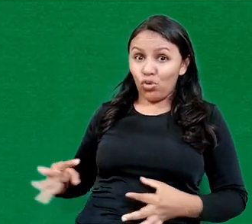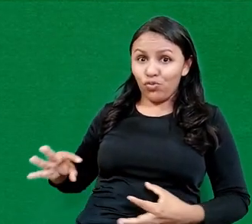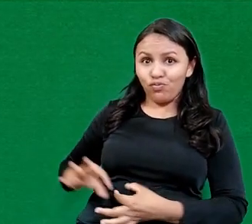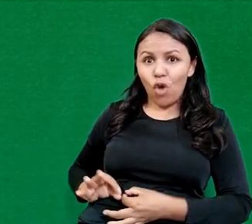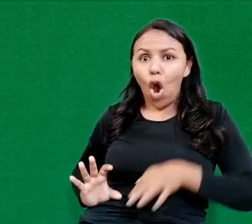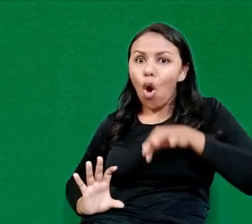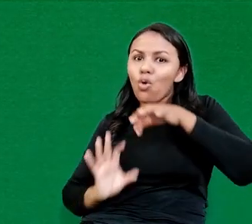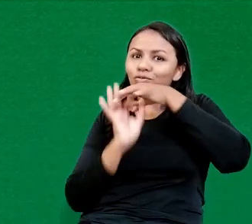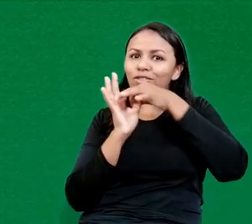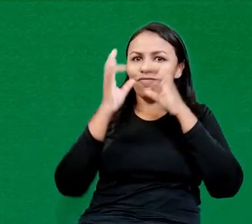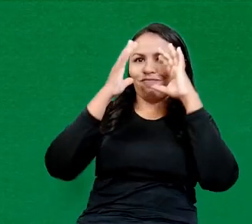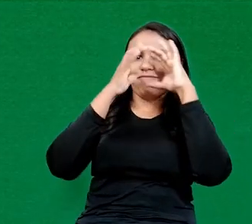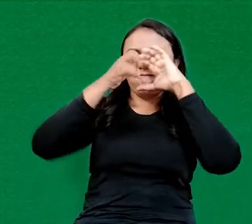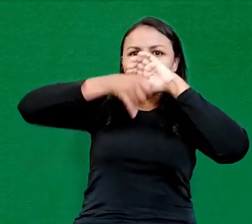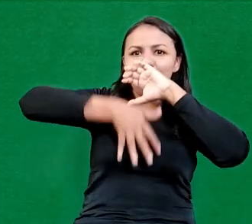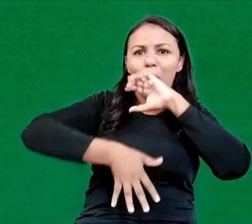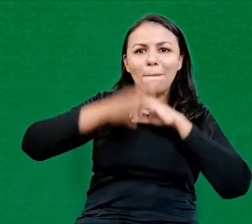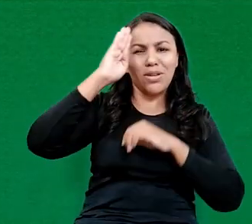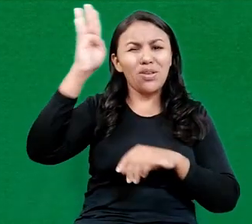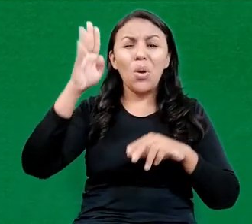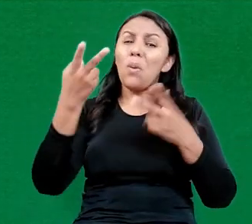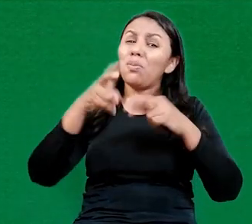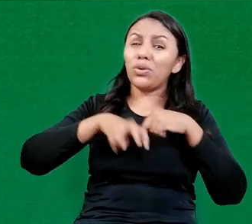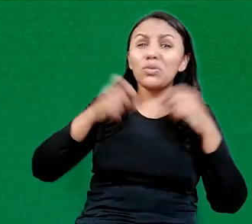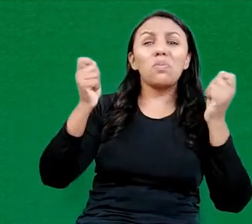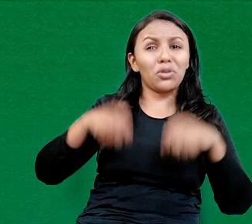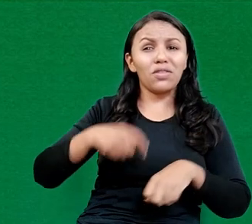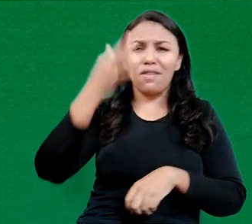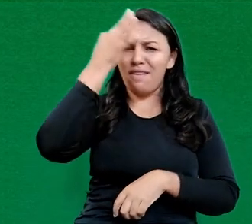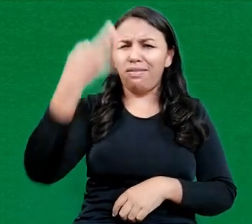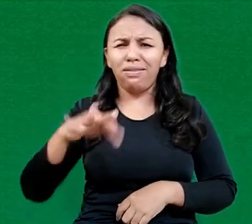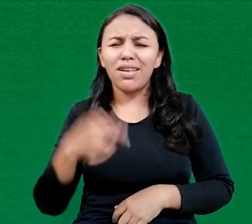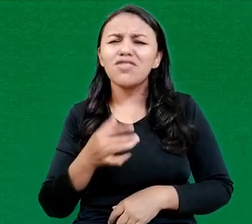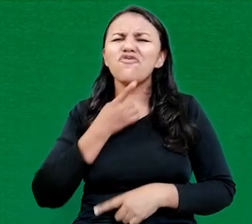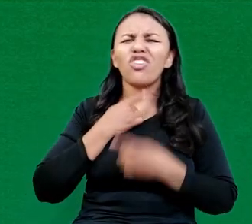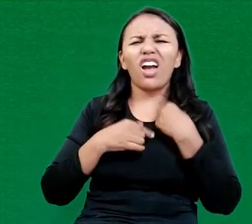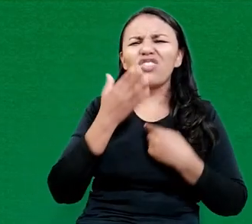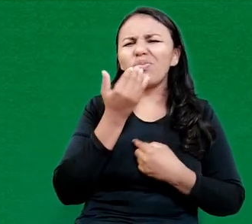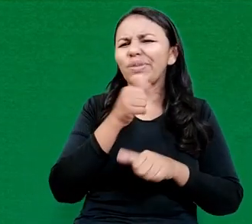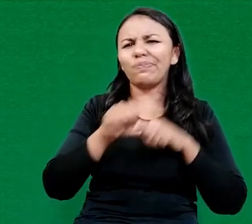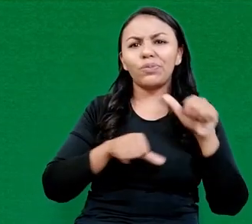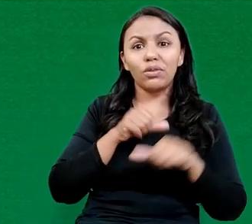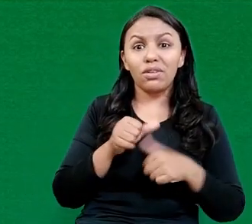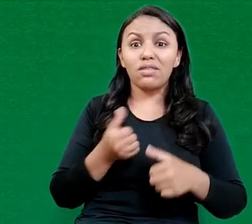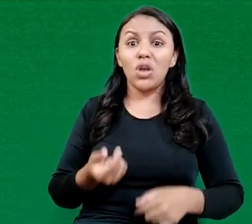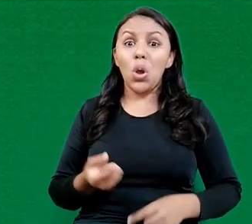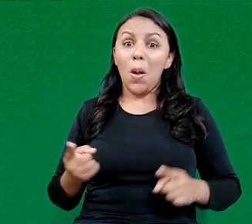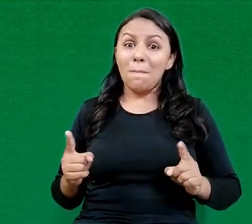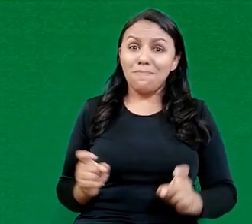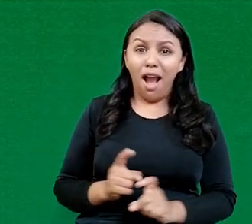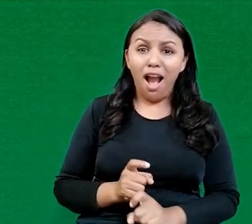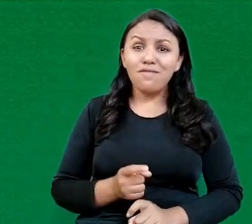nervoso central, e aí você pode ter quadros de enxaqueca, alterações no apetite, alterações na microbiota